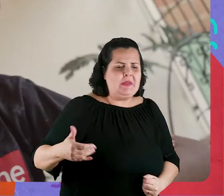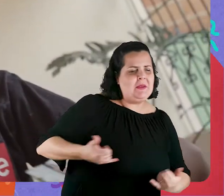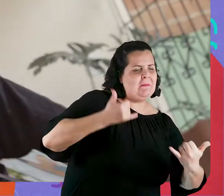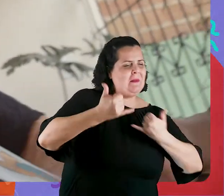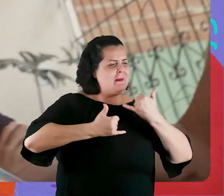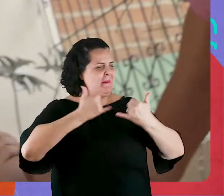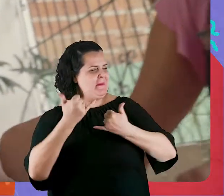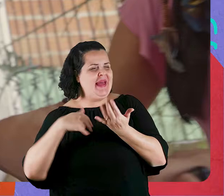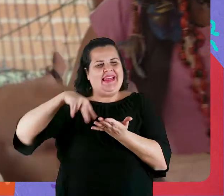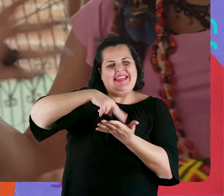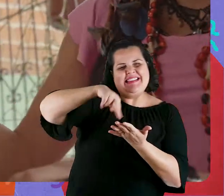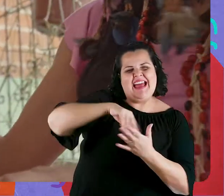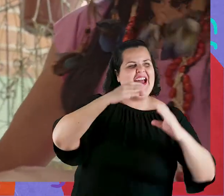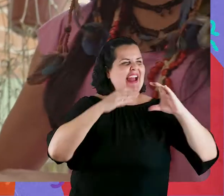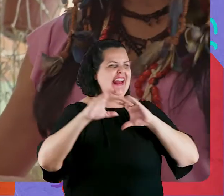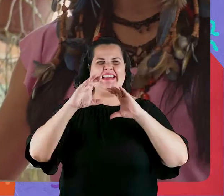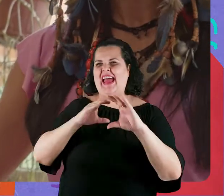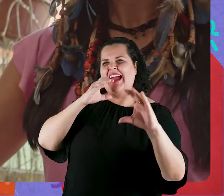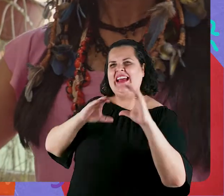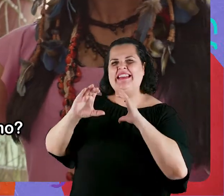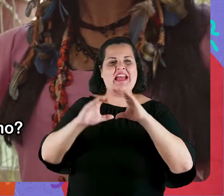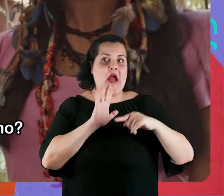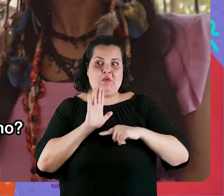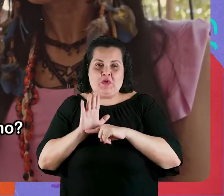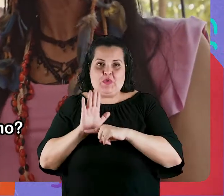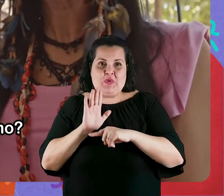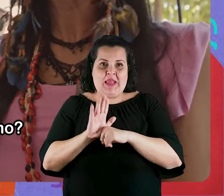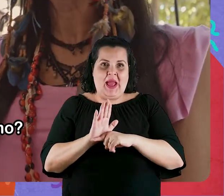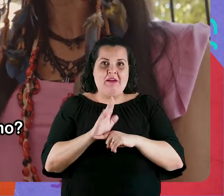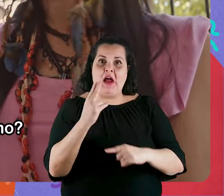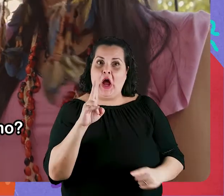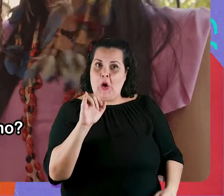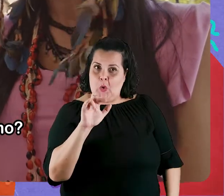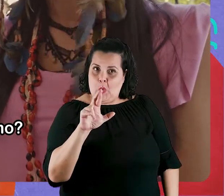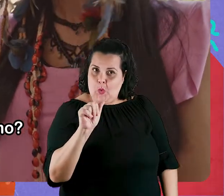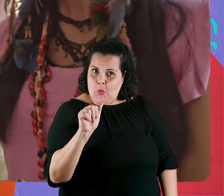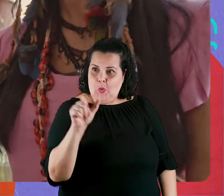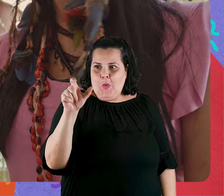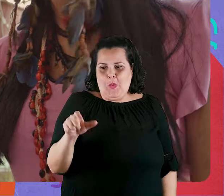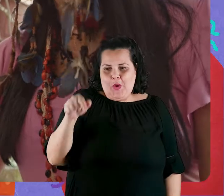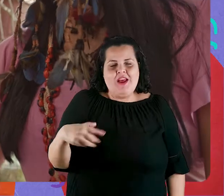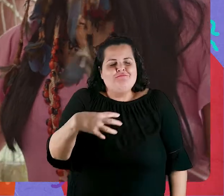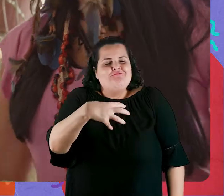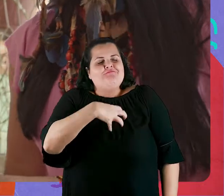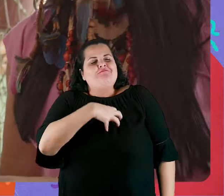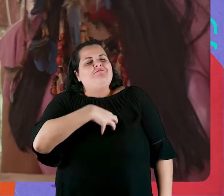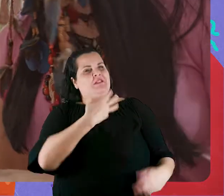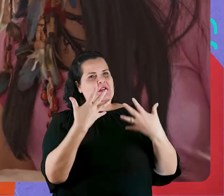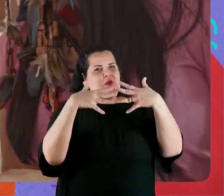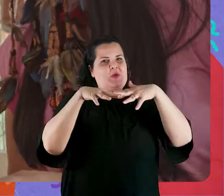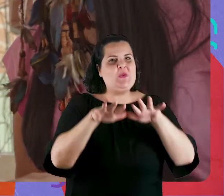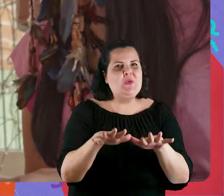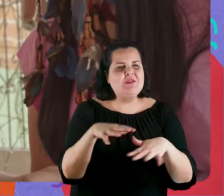cantava, dançava, ensinava pela verbalização para que o Irá se sentisse como? Feliz. Incluído e feliz